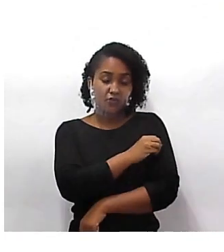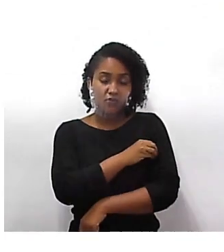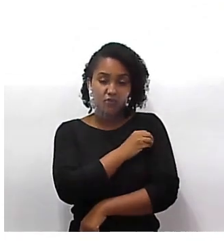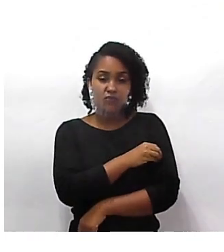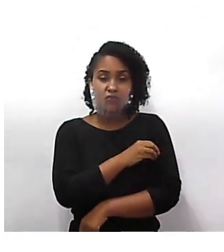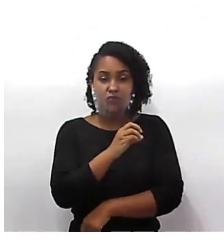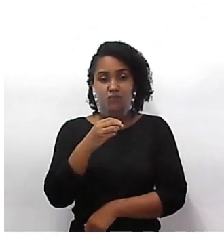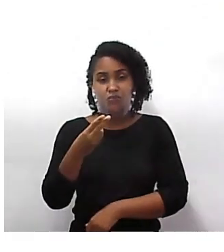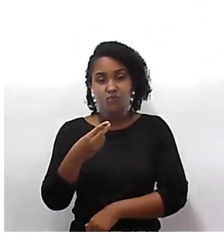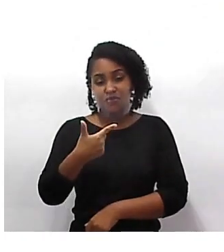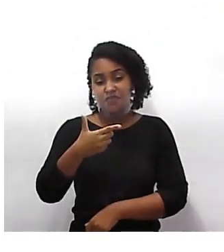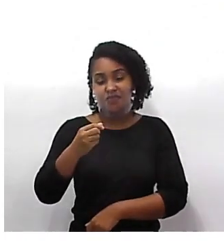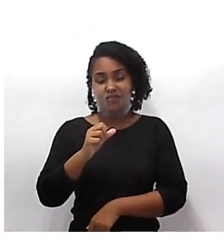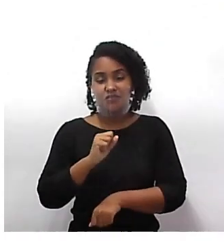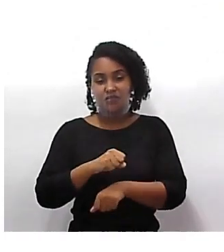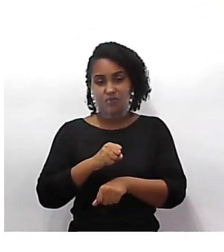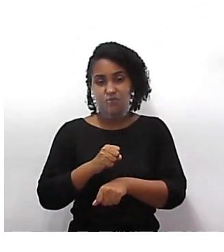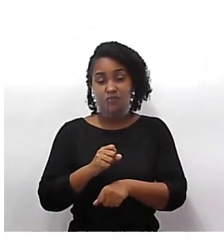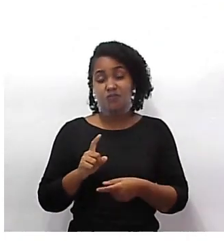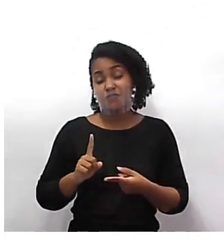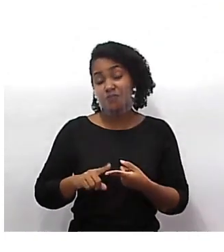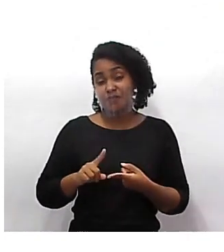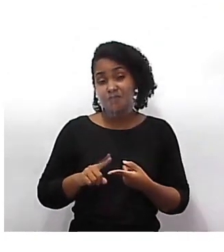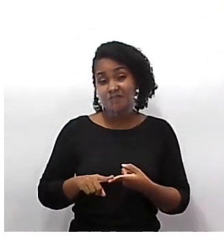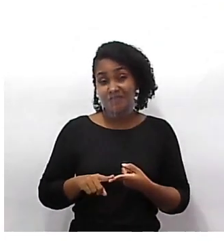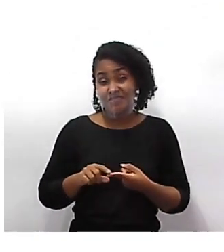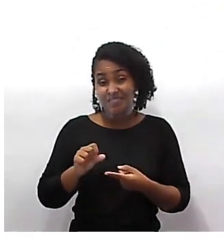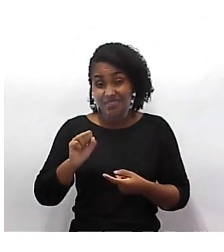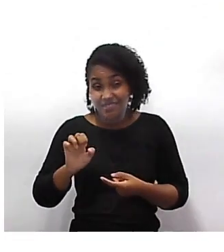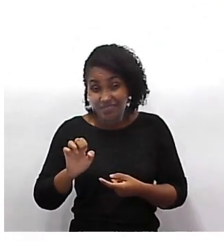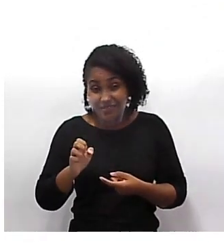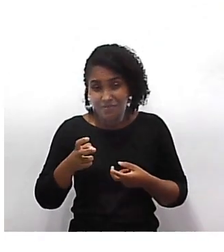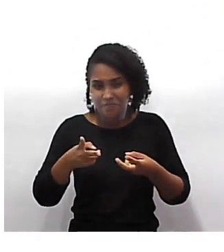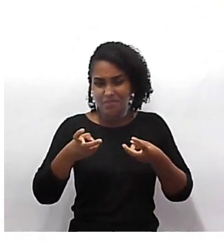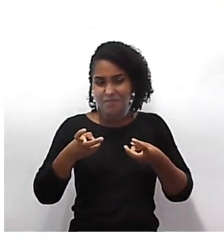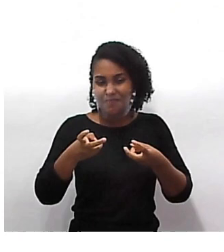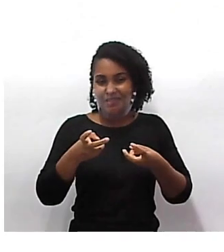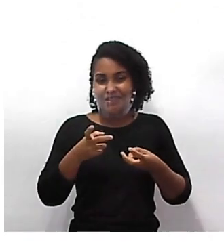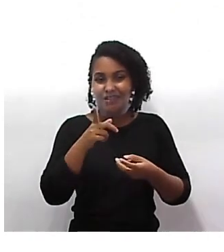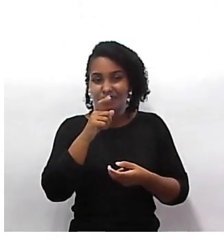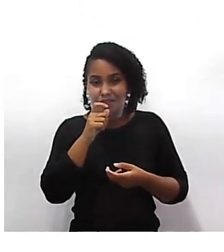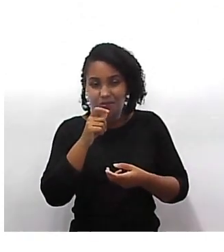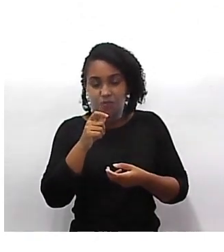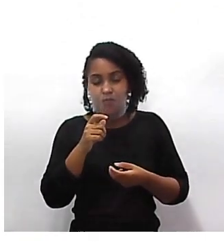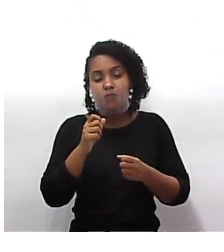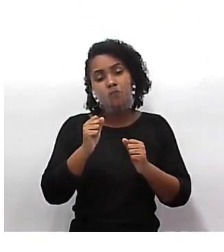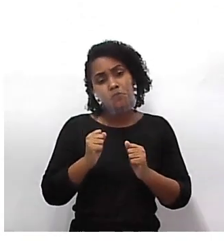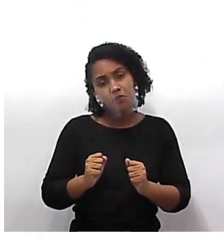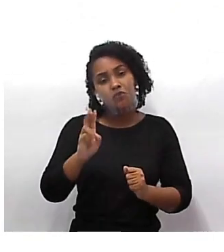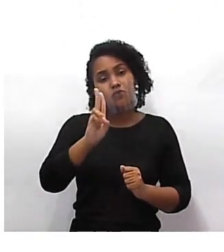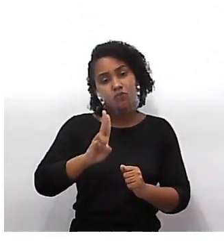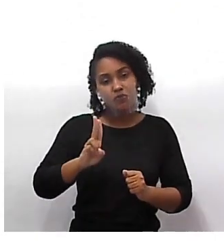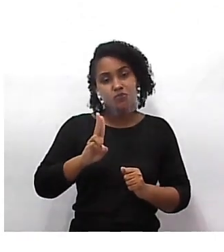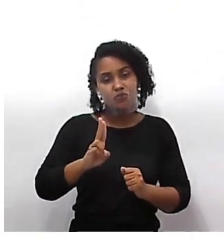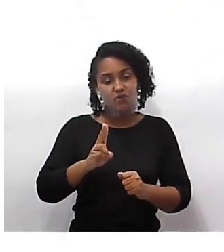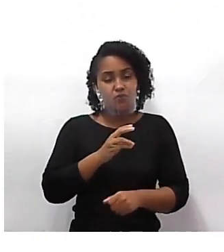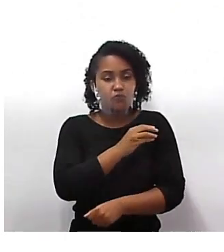20 segundos. E se não houver água, você pode usar o álcool